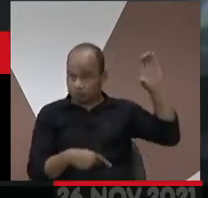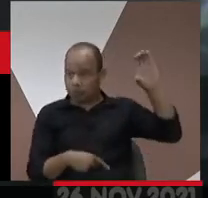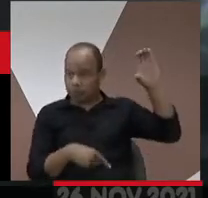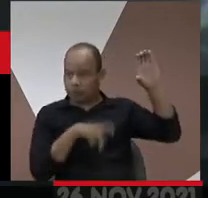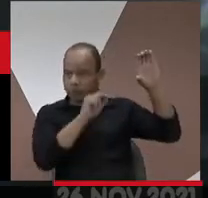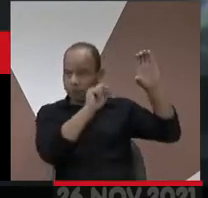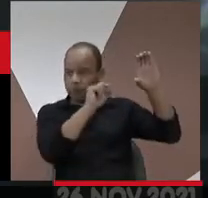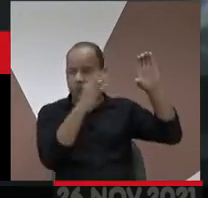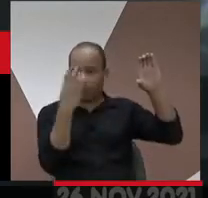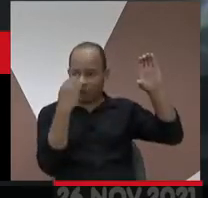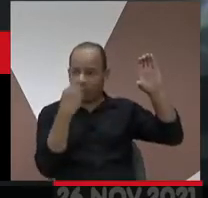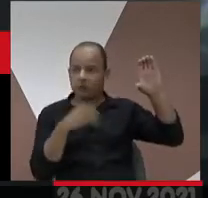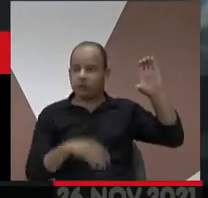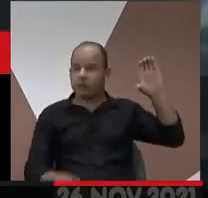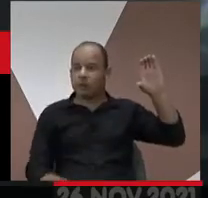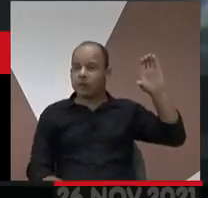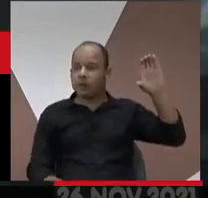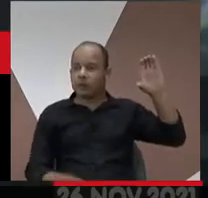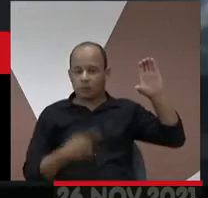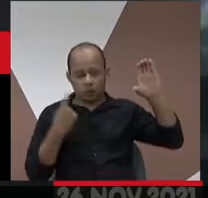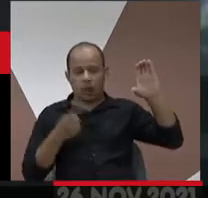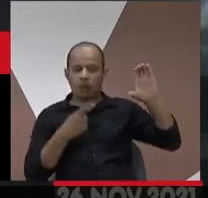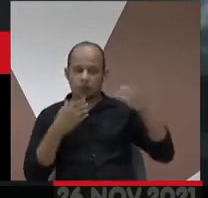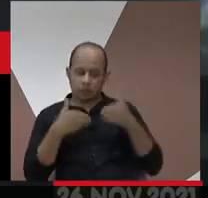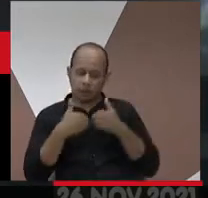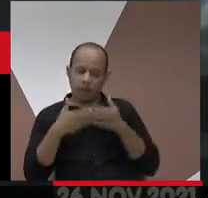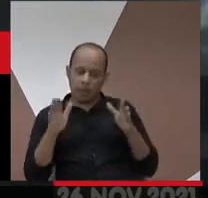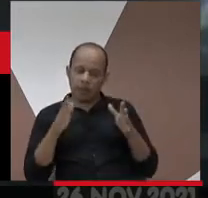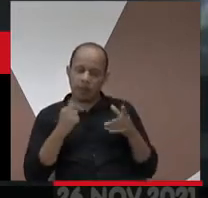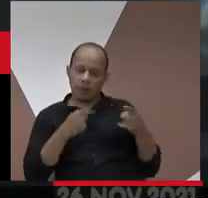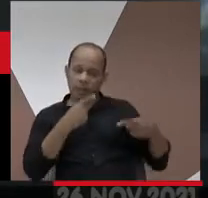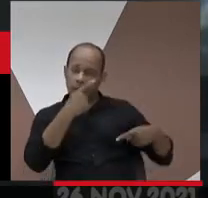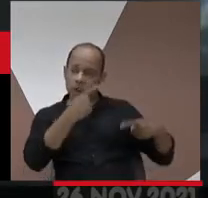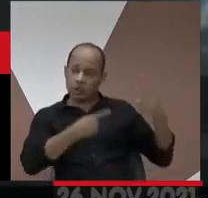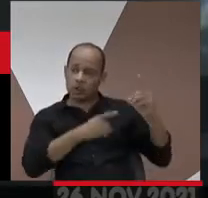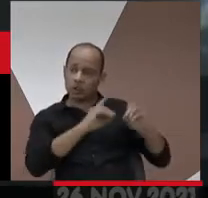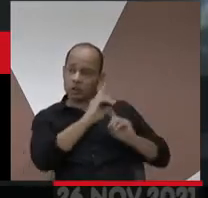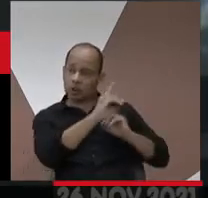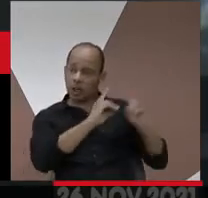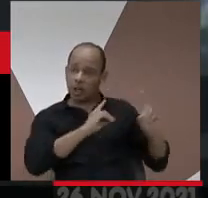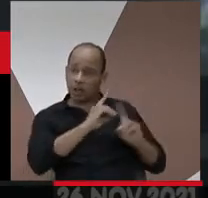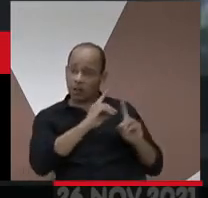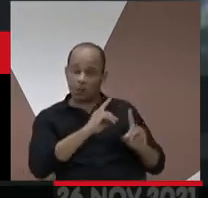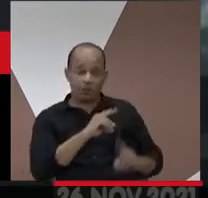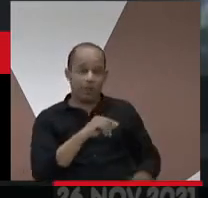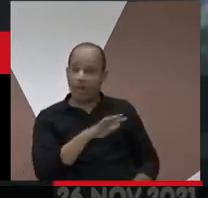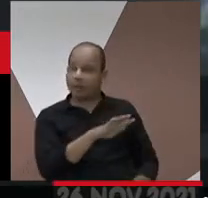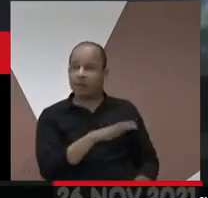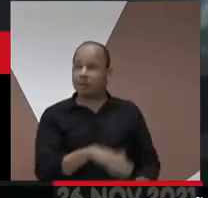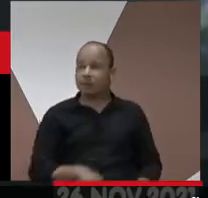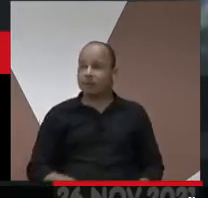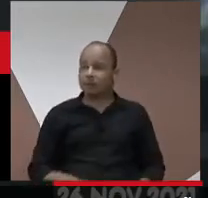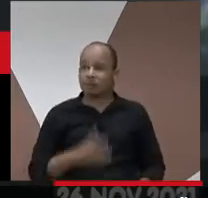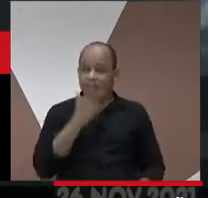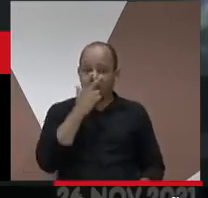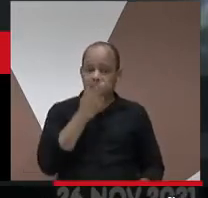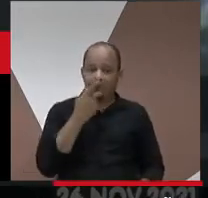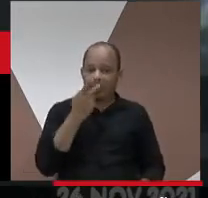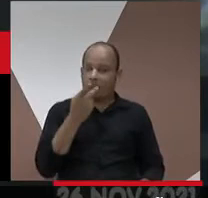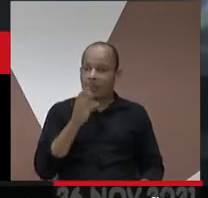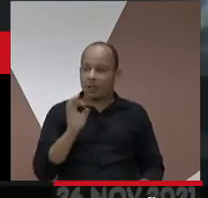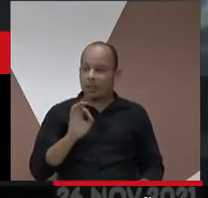a possibilidade de um diálogo. Mas como é que foi conduzido? Desta forma. Não te dá a palavra,